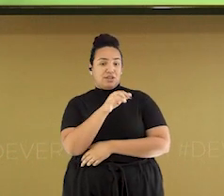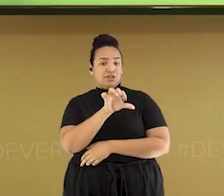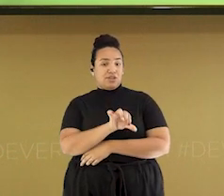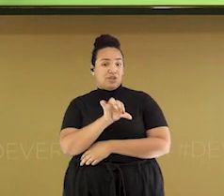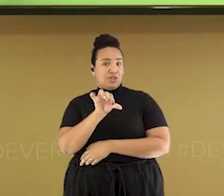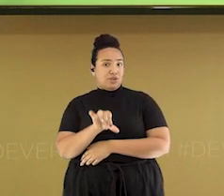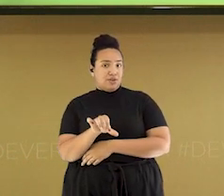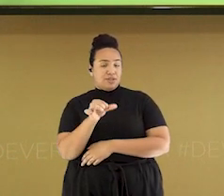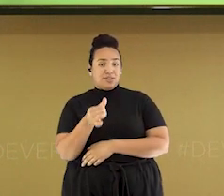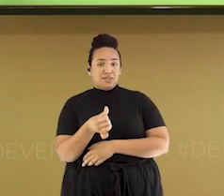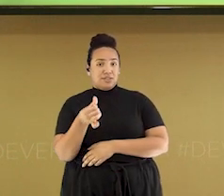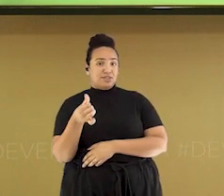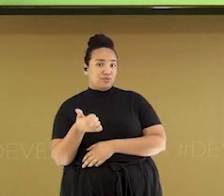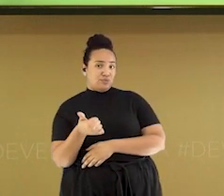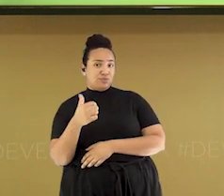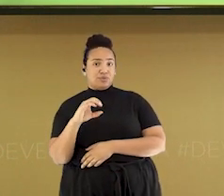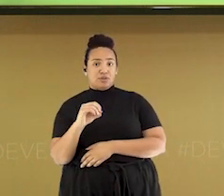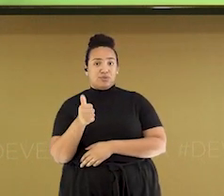99 66